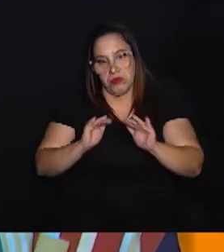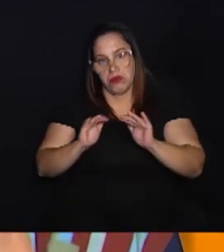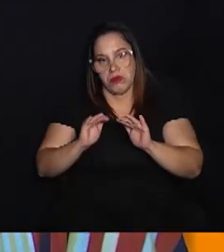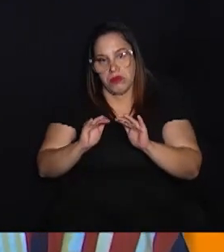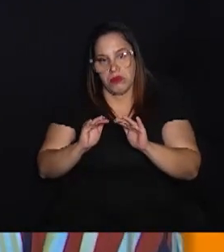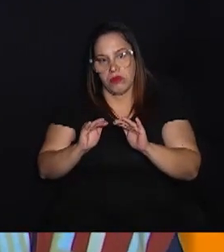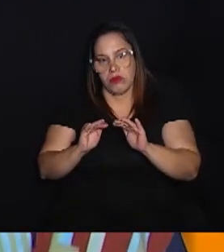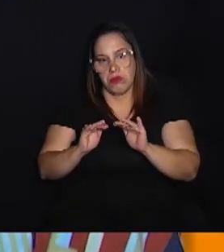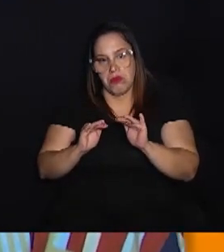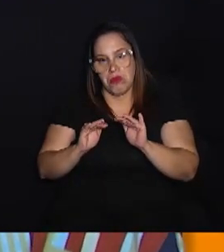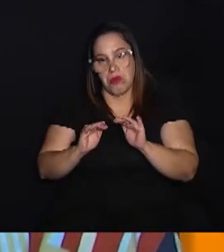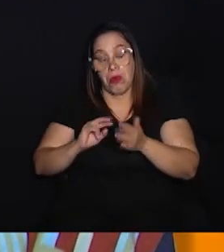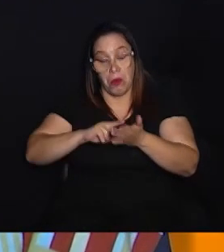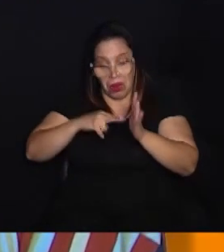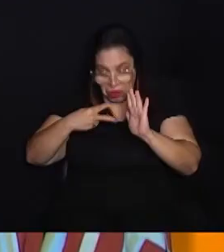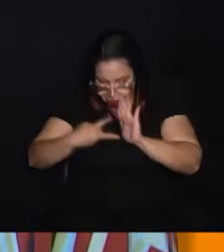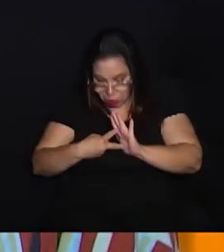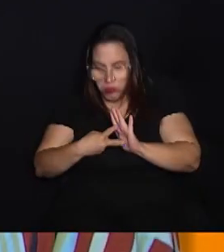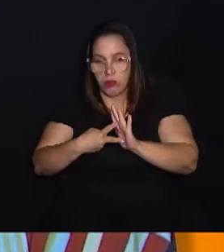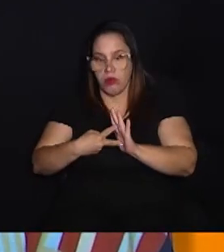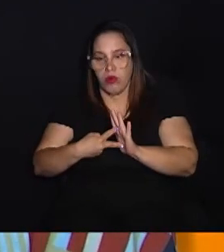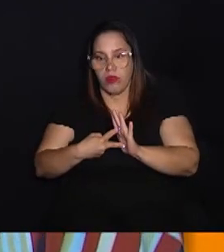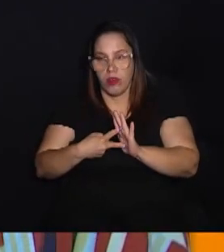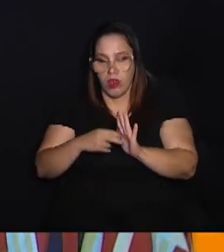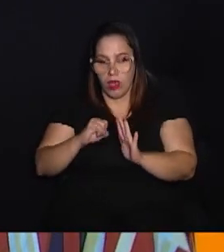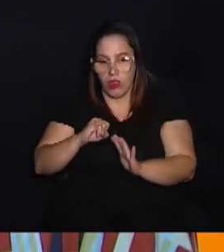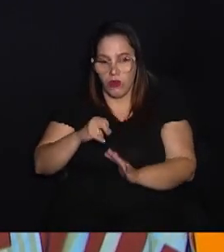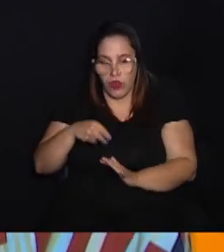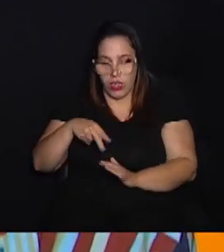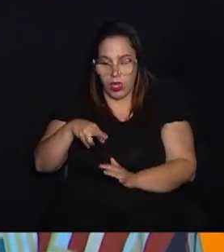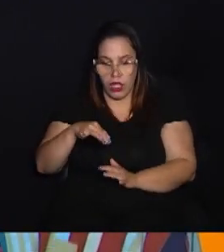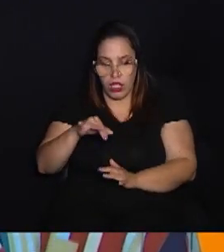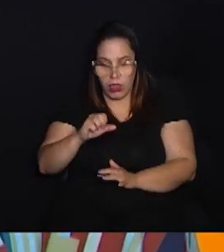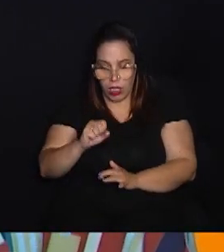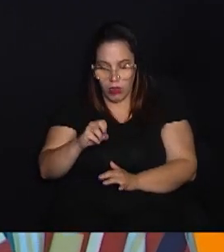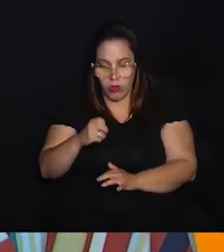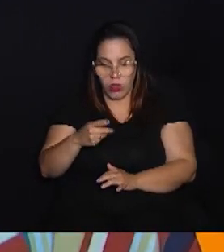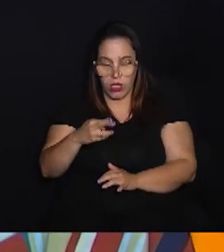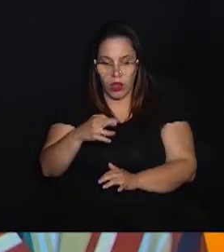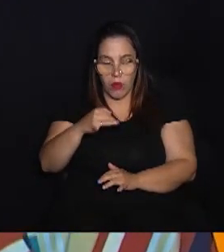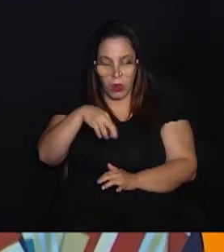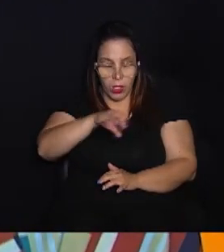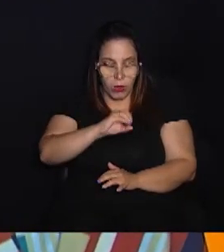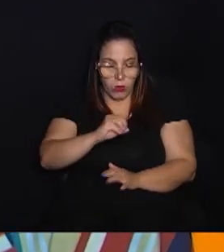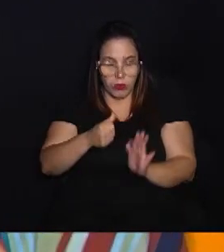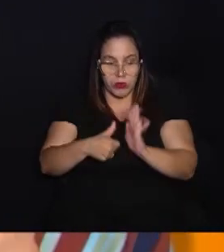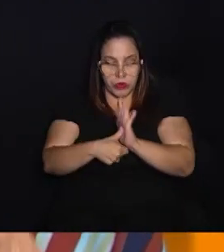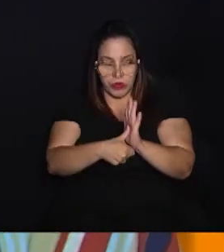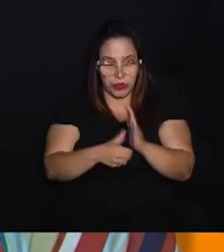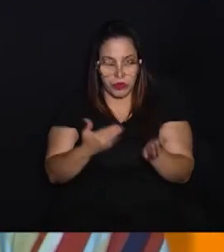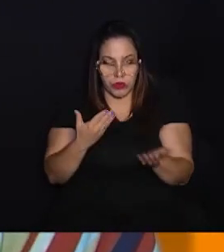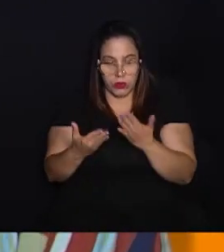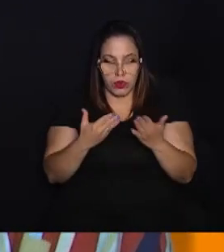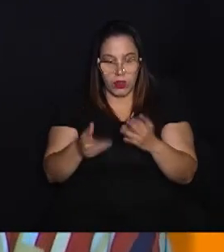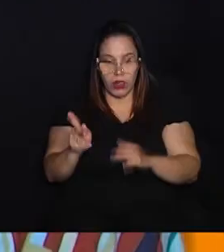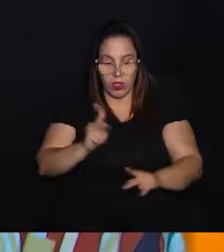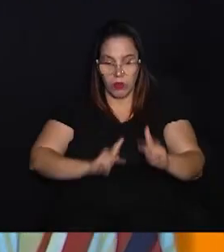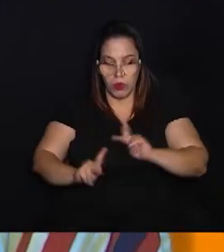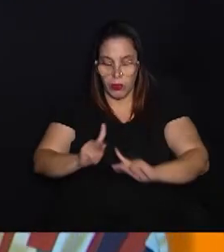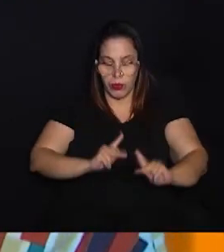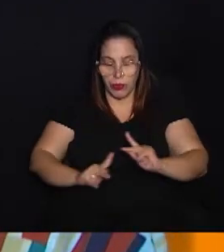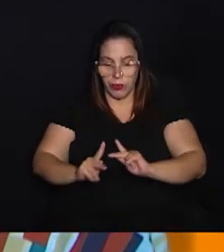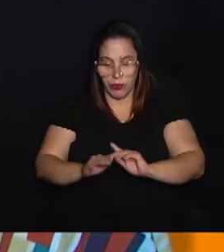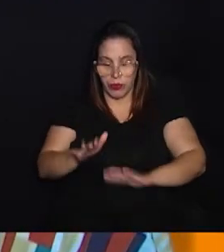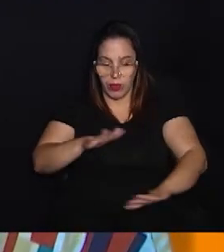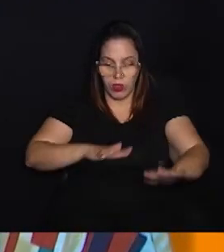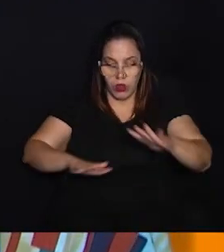razoável não, bastante significativa de inventários, testamentos, documentos relativos à população do